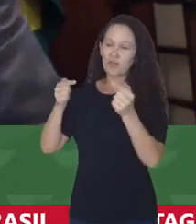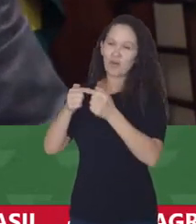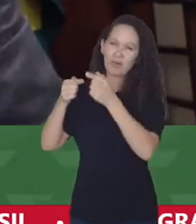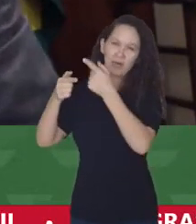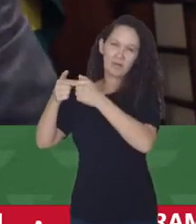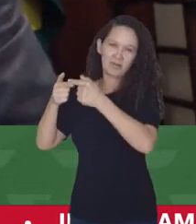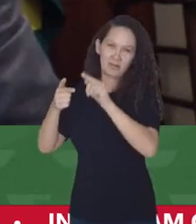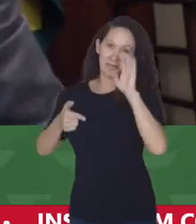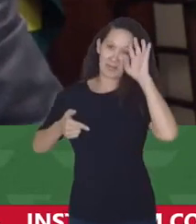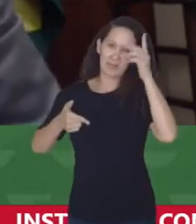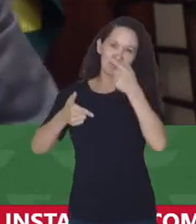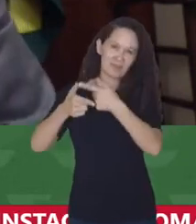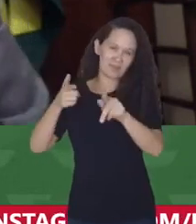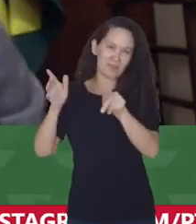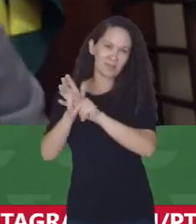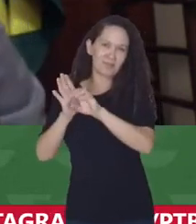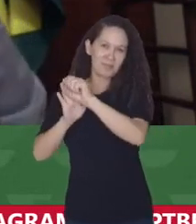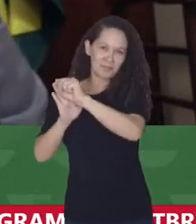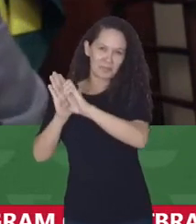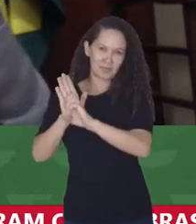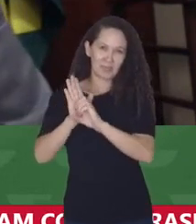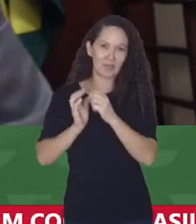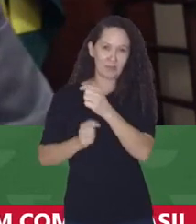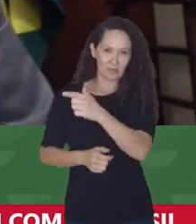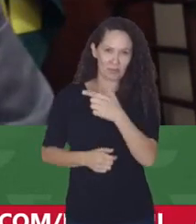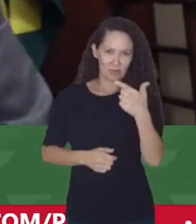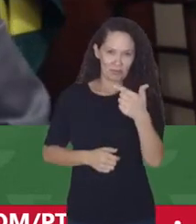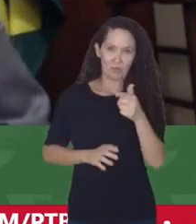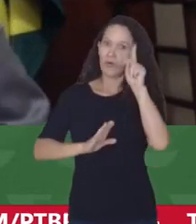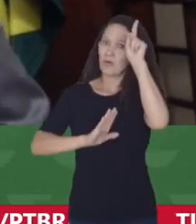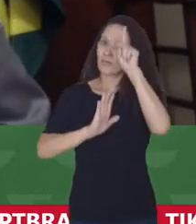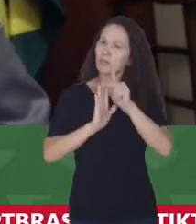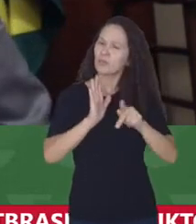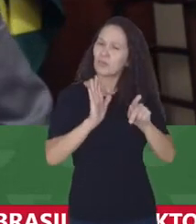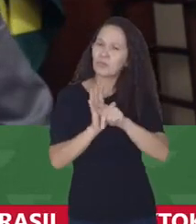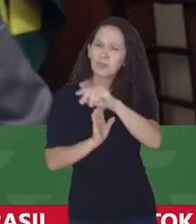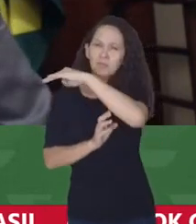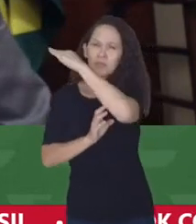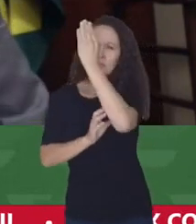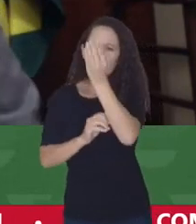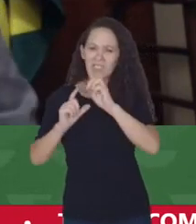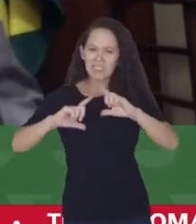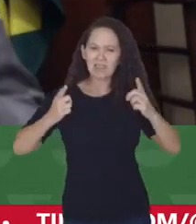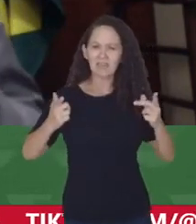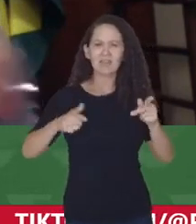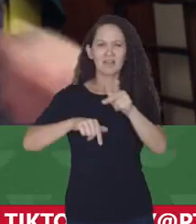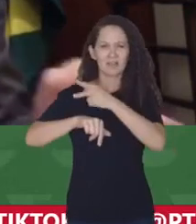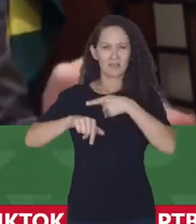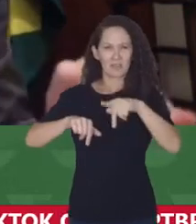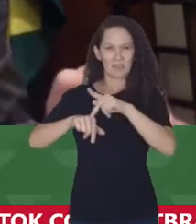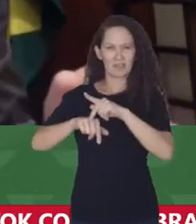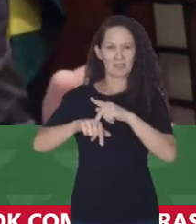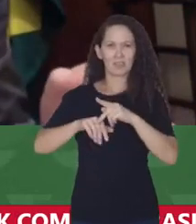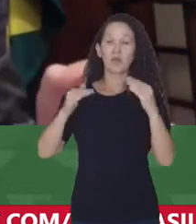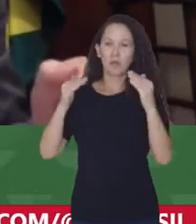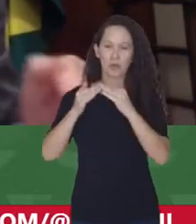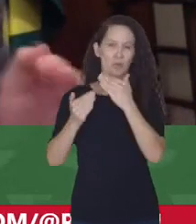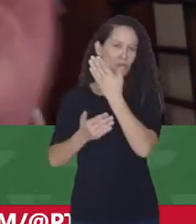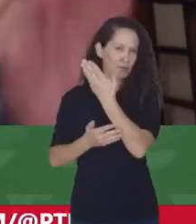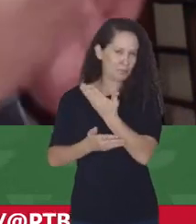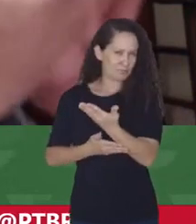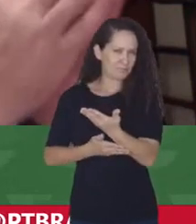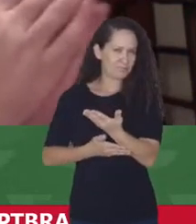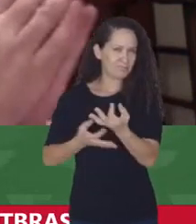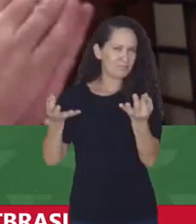XXI, dentro de um grande projeto de nação, de um grande projeto de país, e que eu concordo plenamente com você,